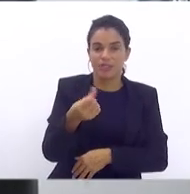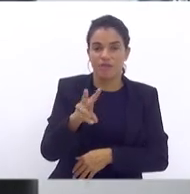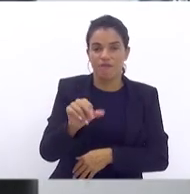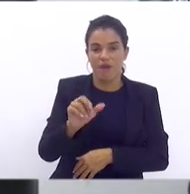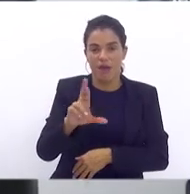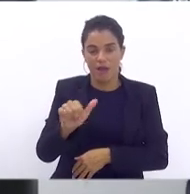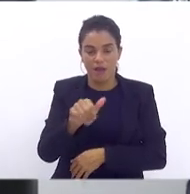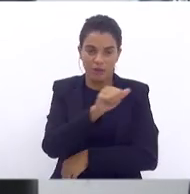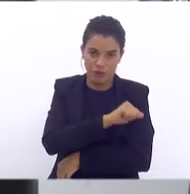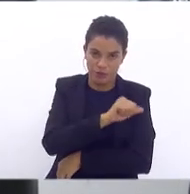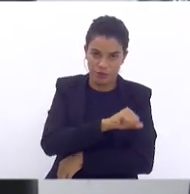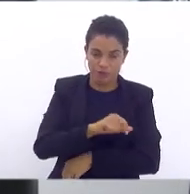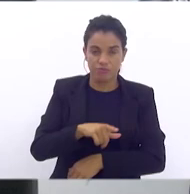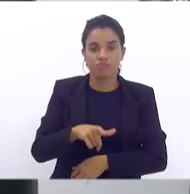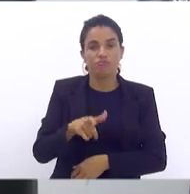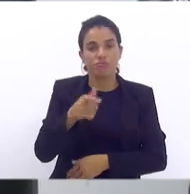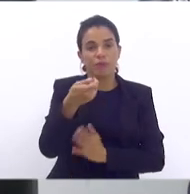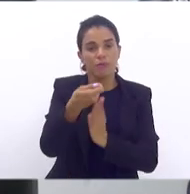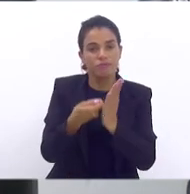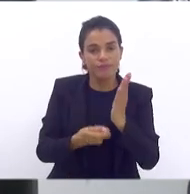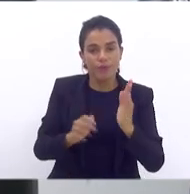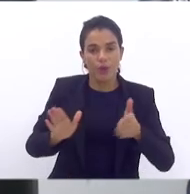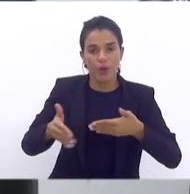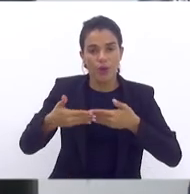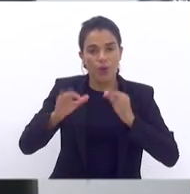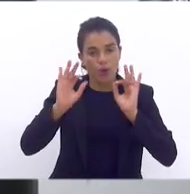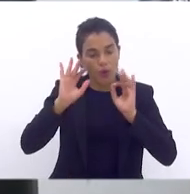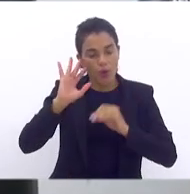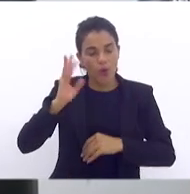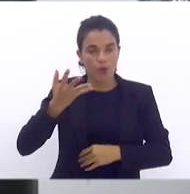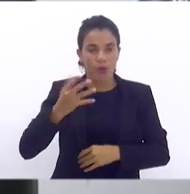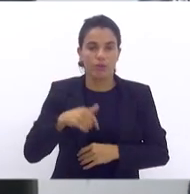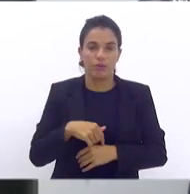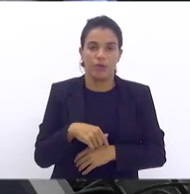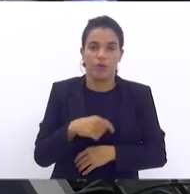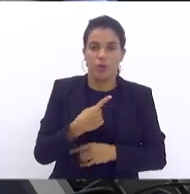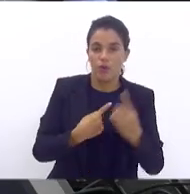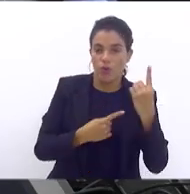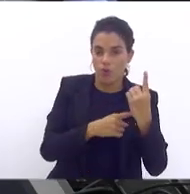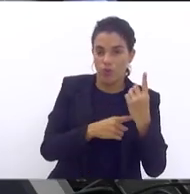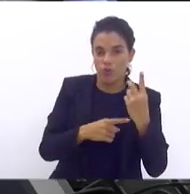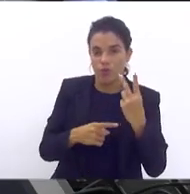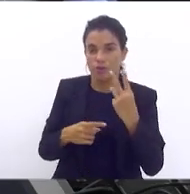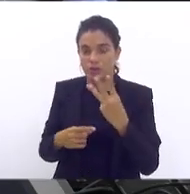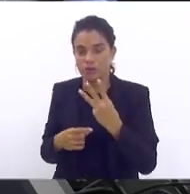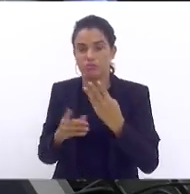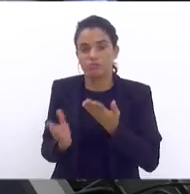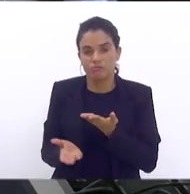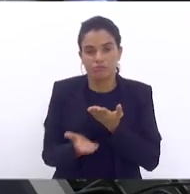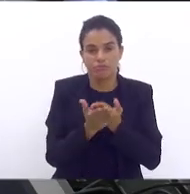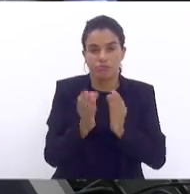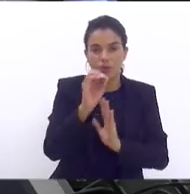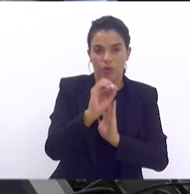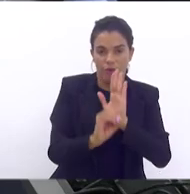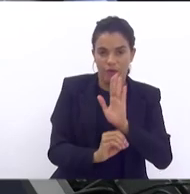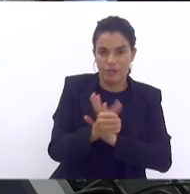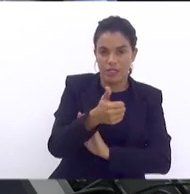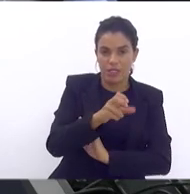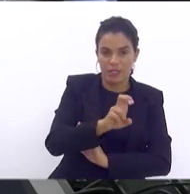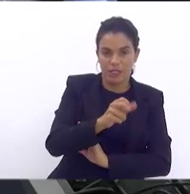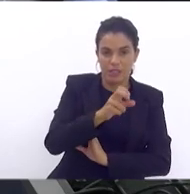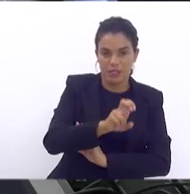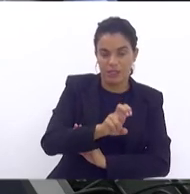Janeiro. Conforme concluído o mesmo relatório técnico, evento 1, outros 13, anexado ao ofício